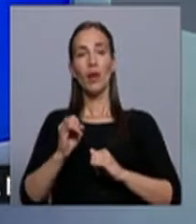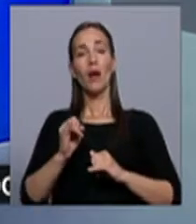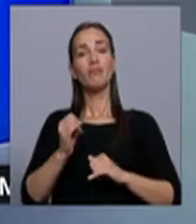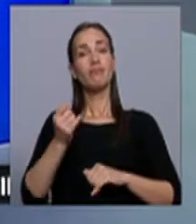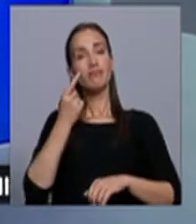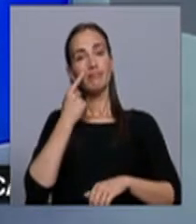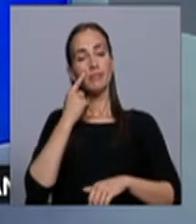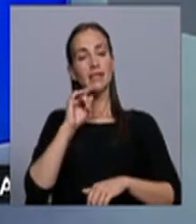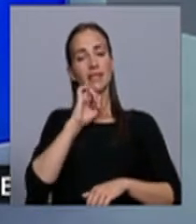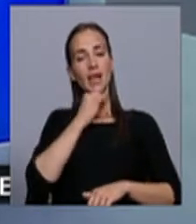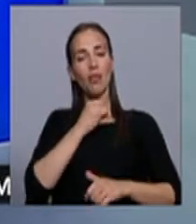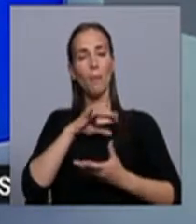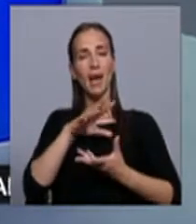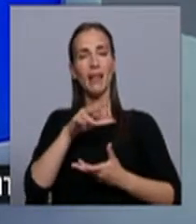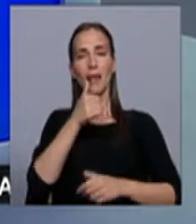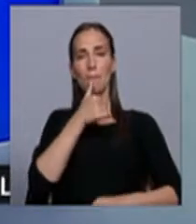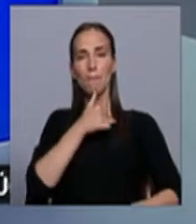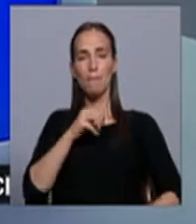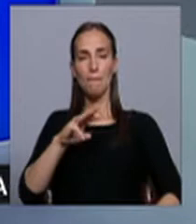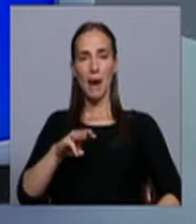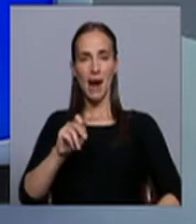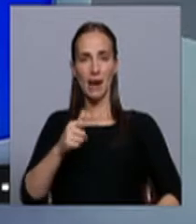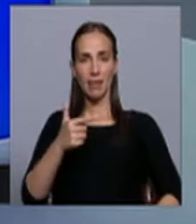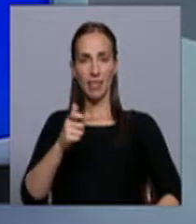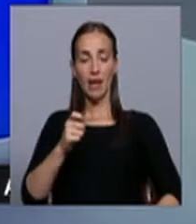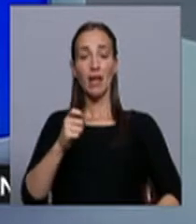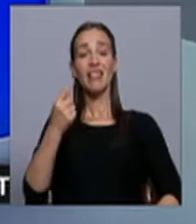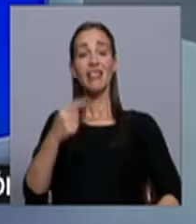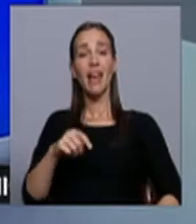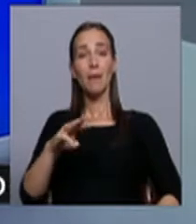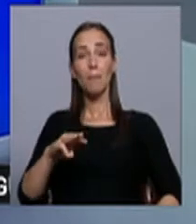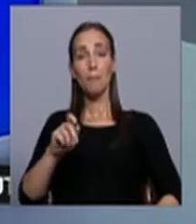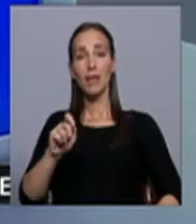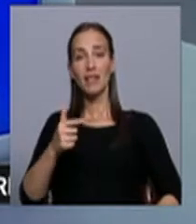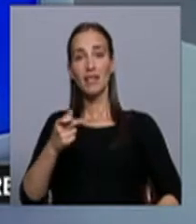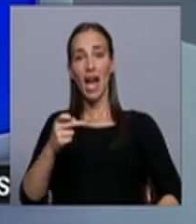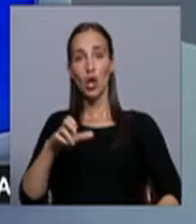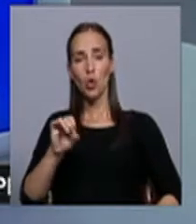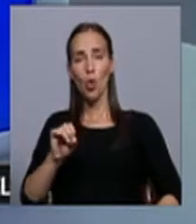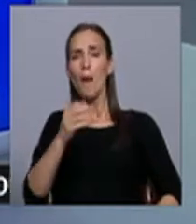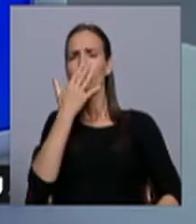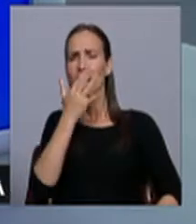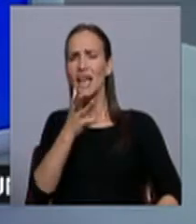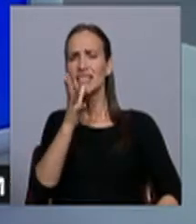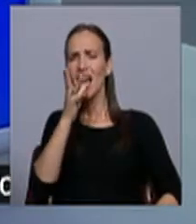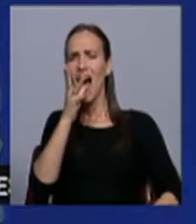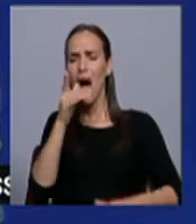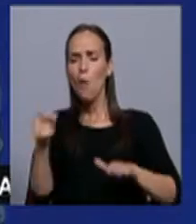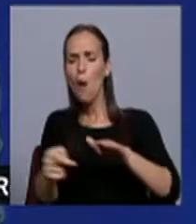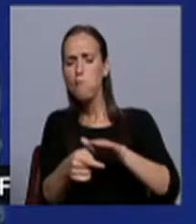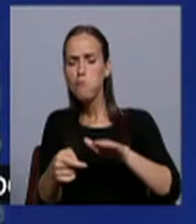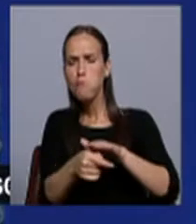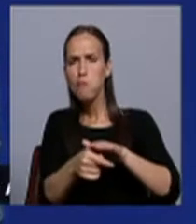presentemente conseguimos contabilizar e detectar. Miguel, temos agora alguns dos mais recentes mistérios de Marte, o